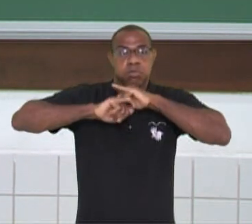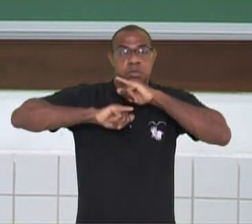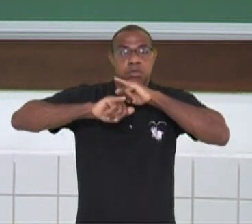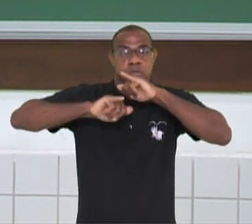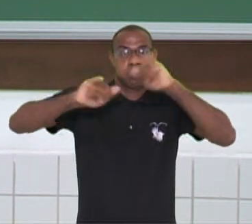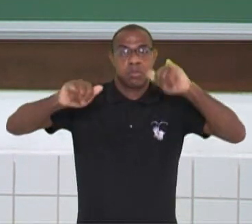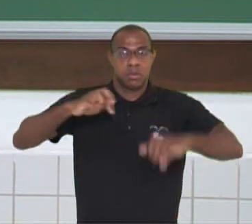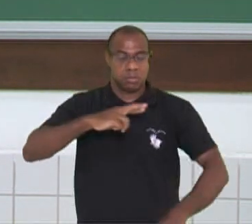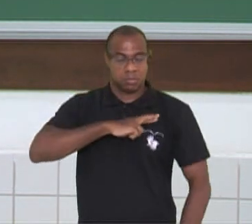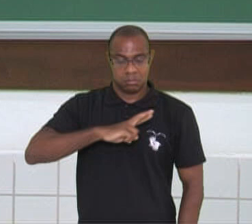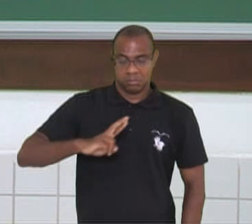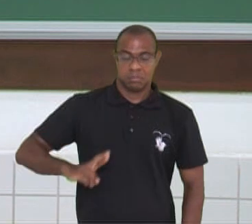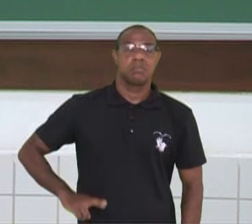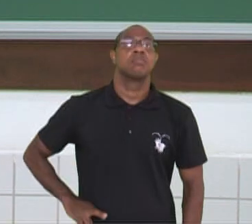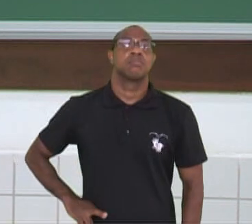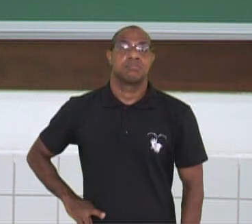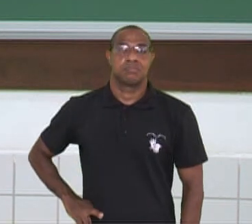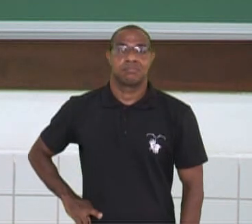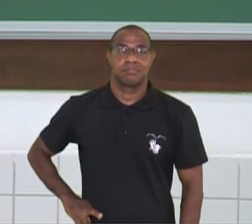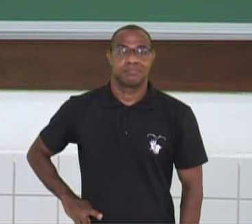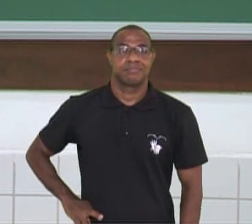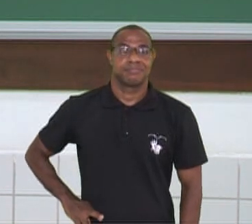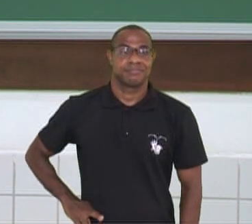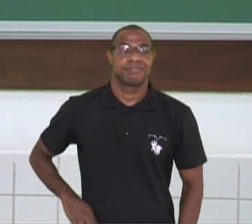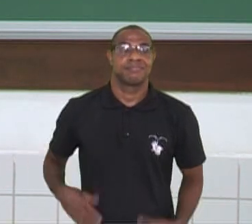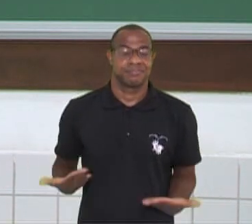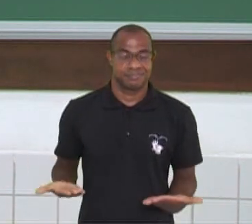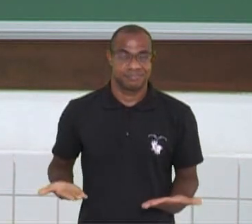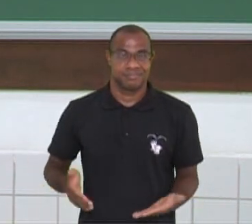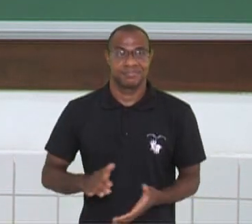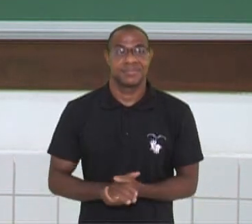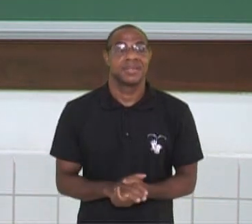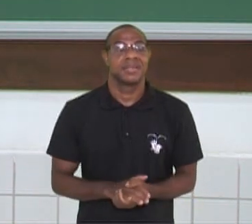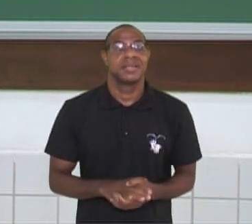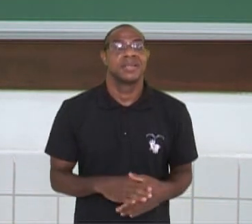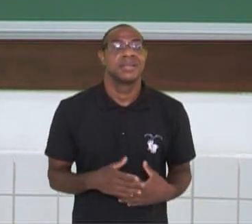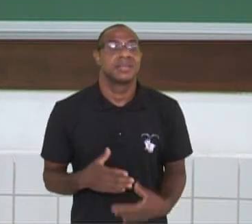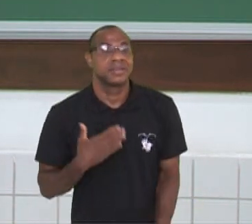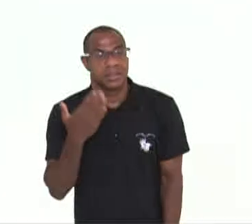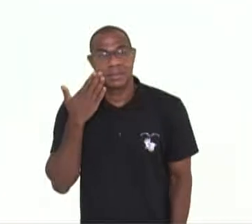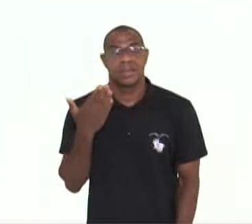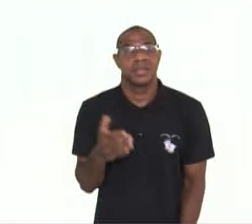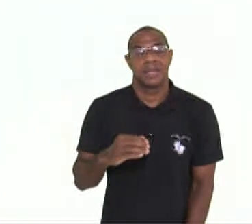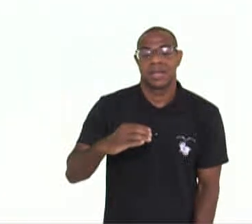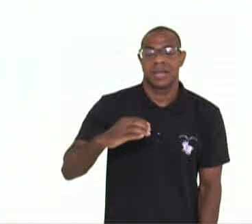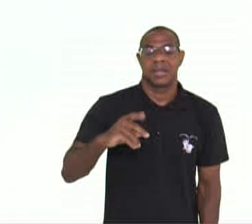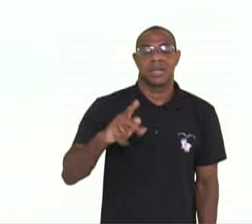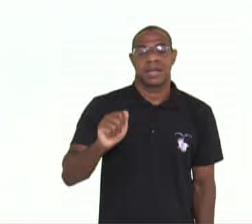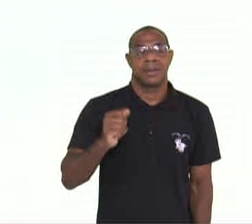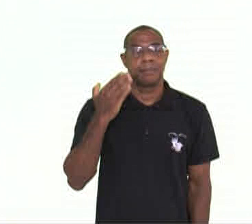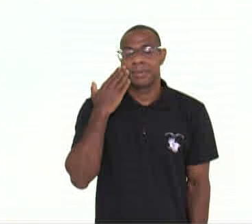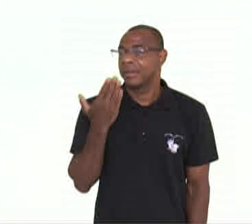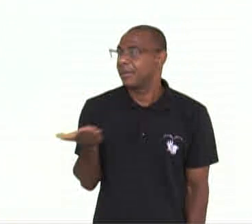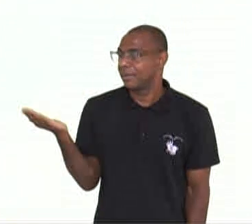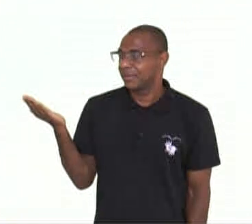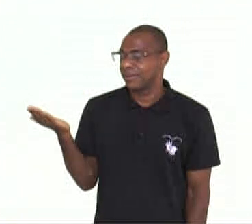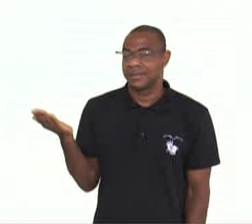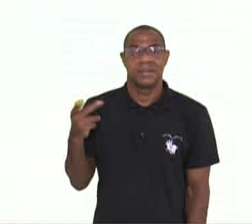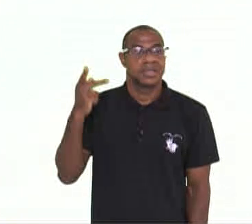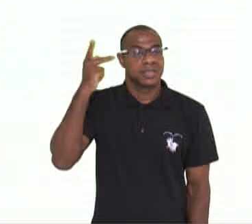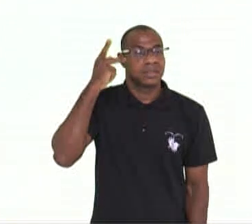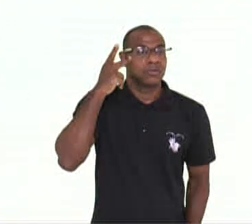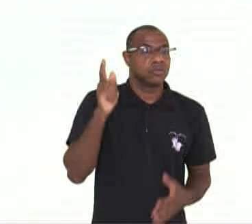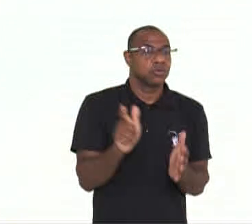apoio da Câmara de Vereadores do Rio de Janeiro. Então você tem aqui a capa do jornal Diário Popular de São Paulo, do